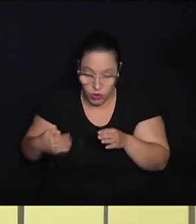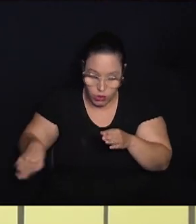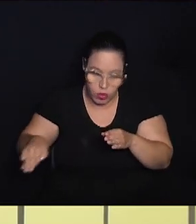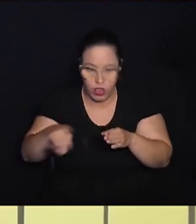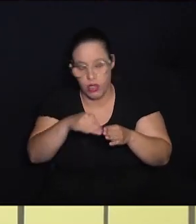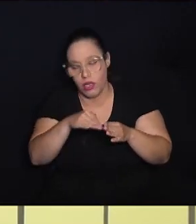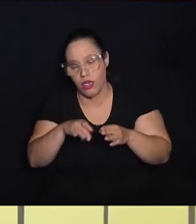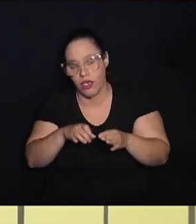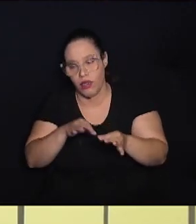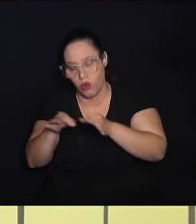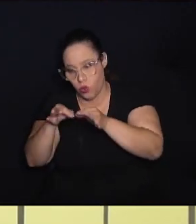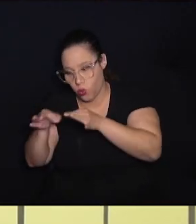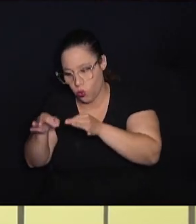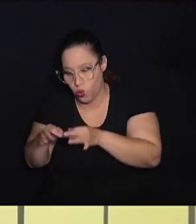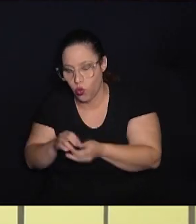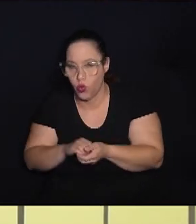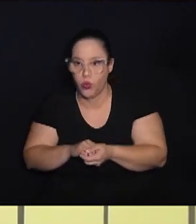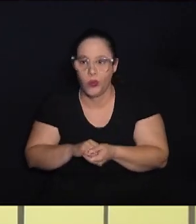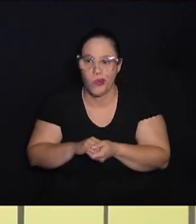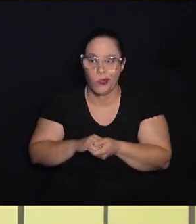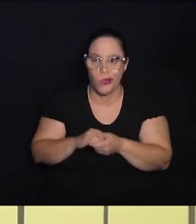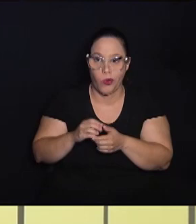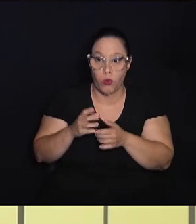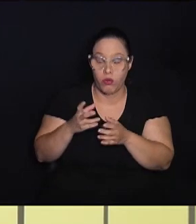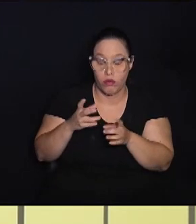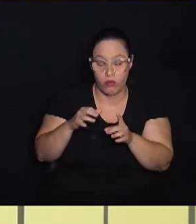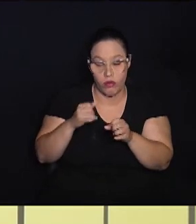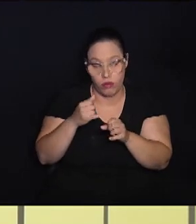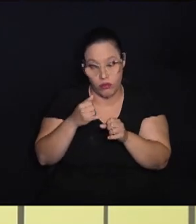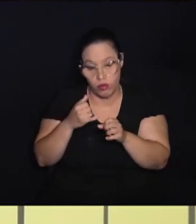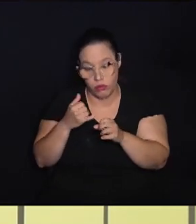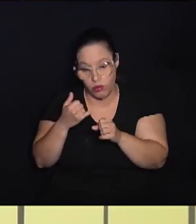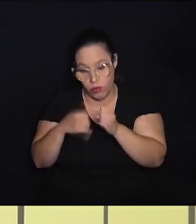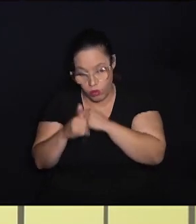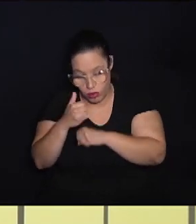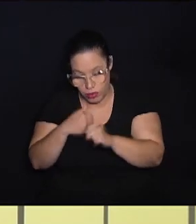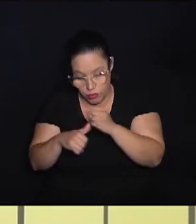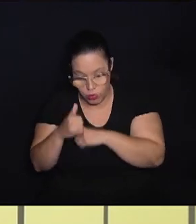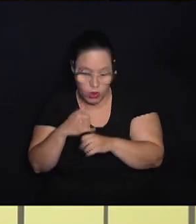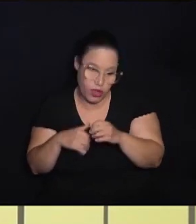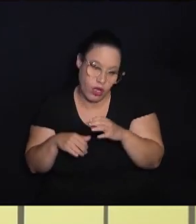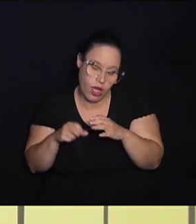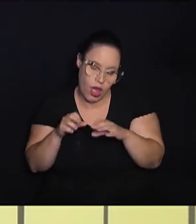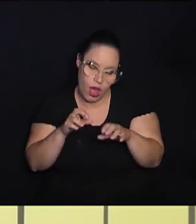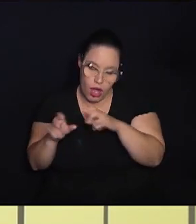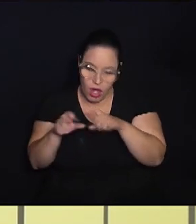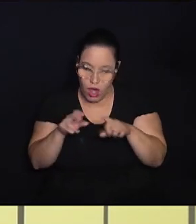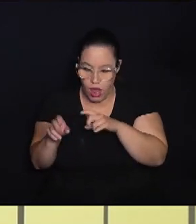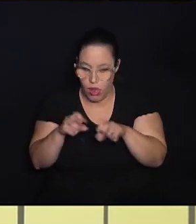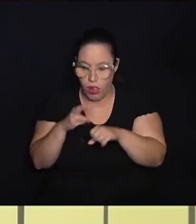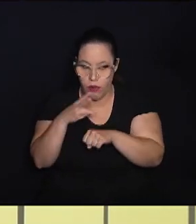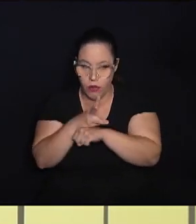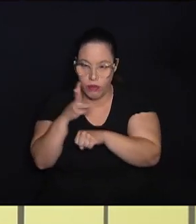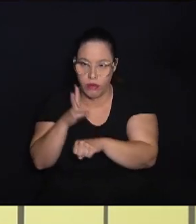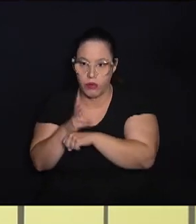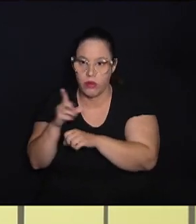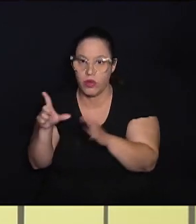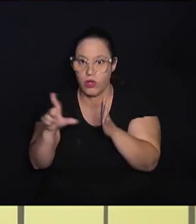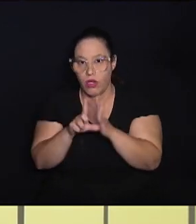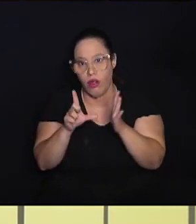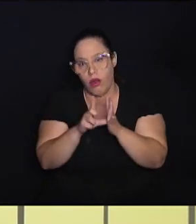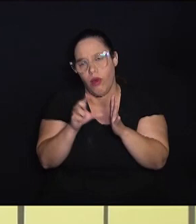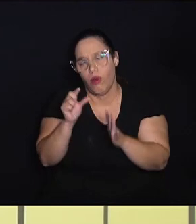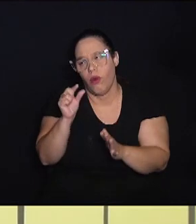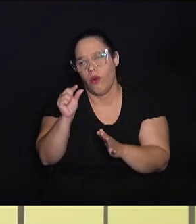atrás de de de consumir ou pelo site da das editoras ou eh pelas lojas que ainda existem que são poucas lojas de